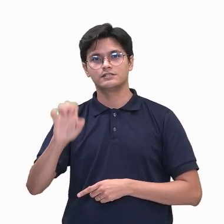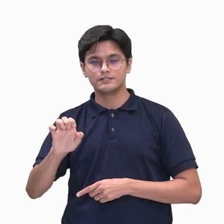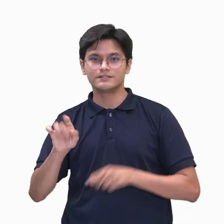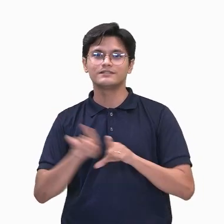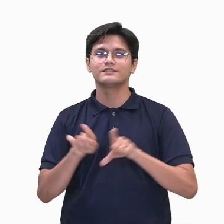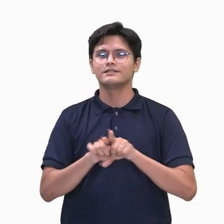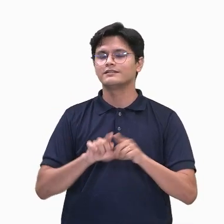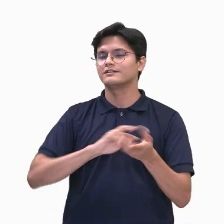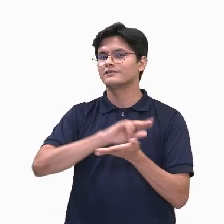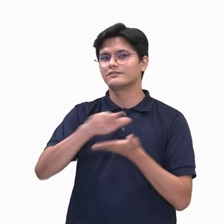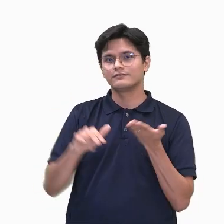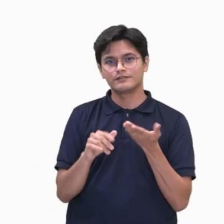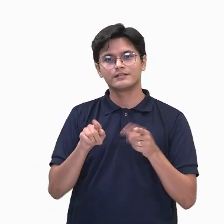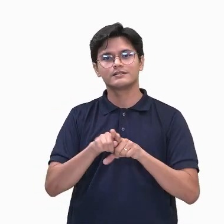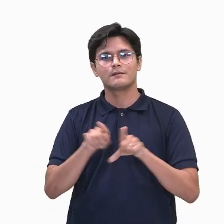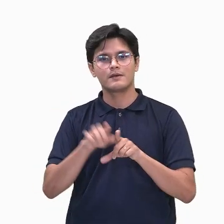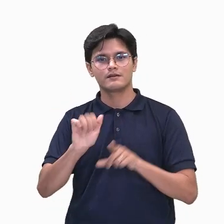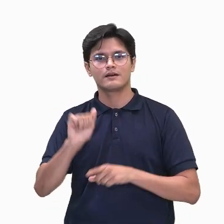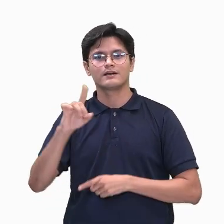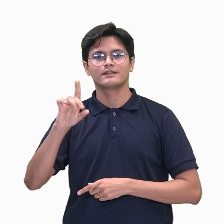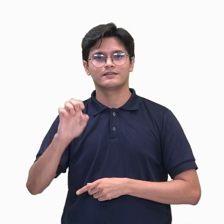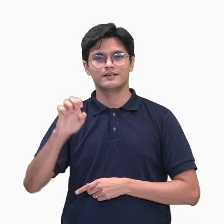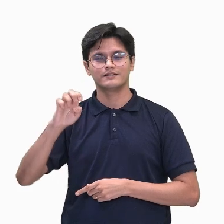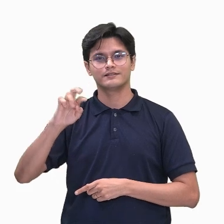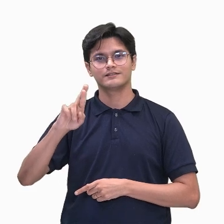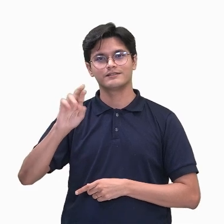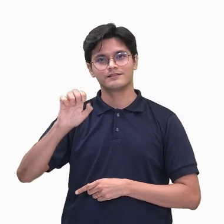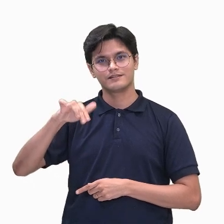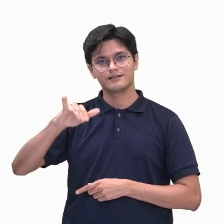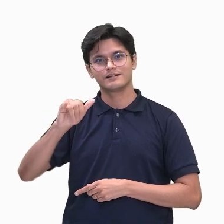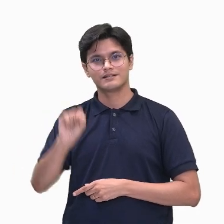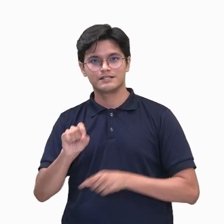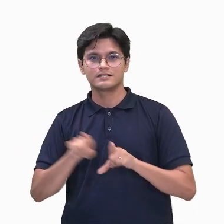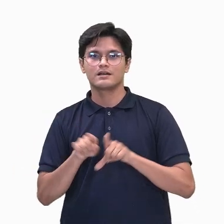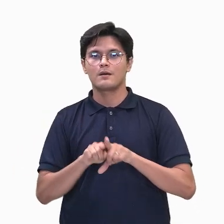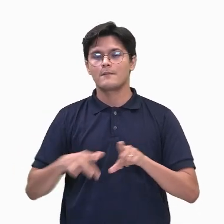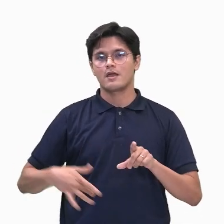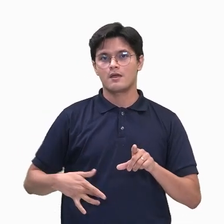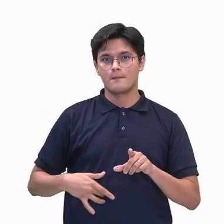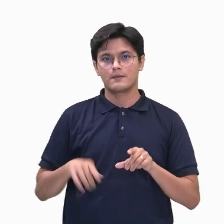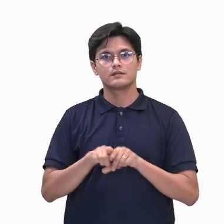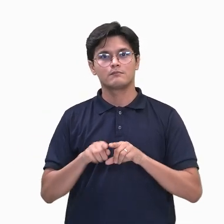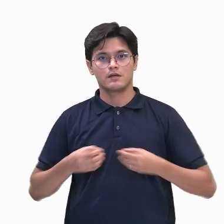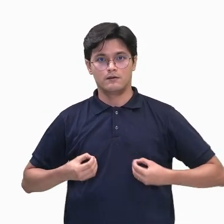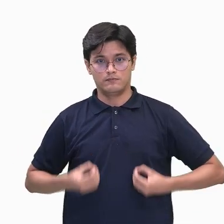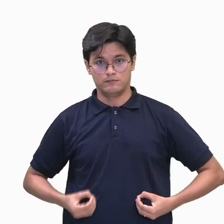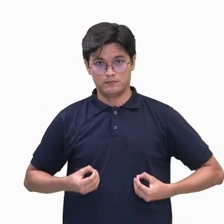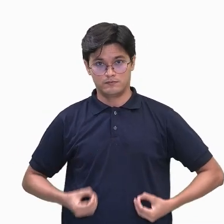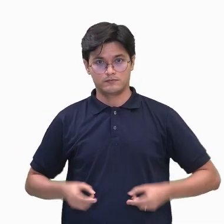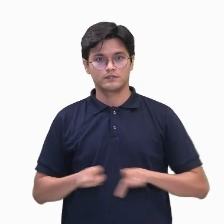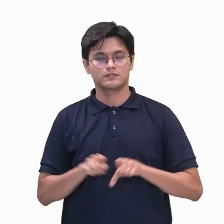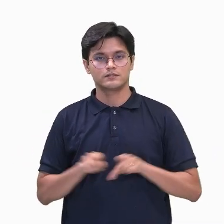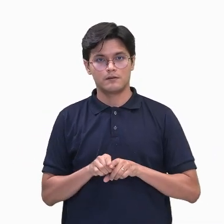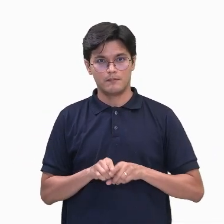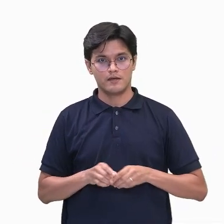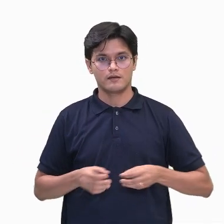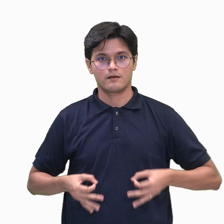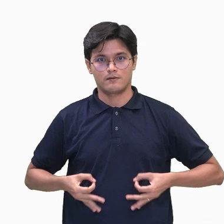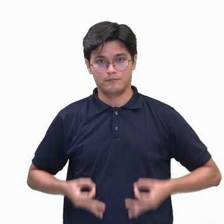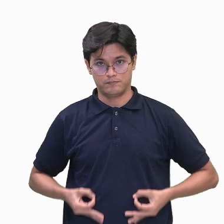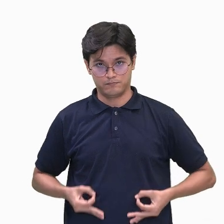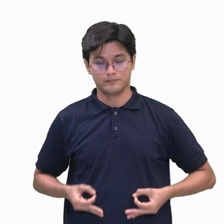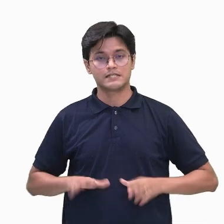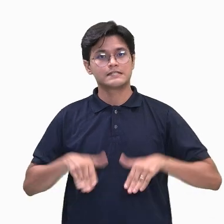uma, adrenais, pineal, pâncreas, endócrino, testículos e ovários, né? Então elas também